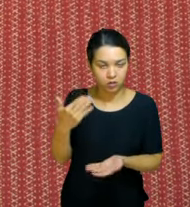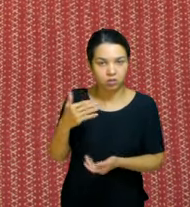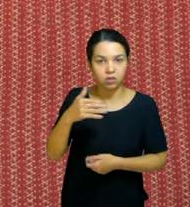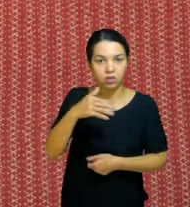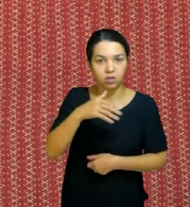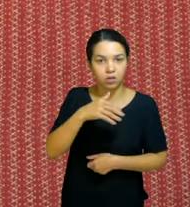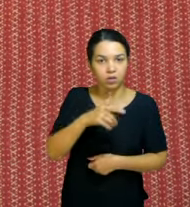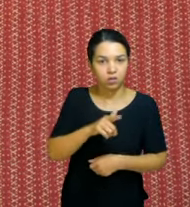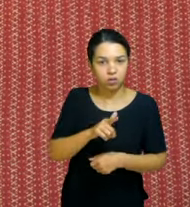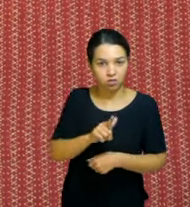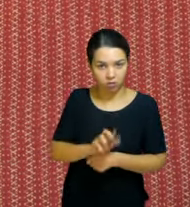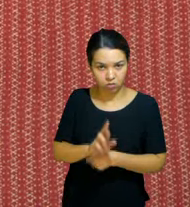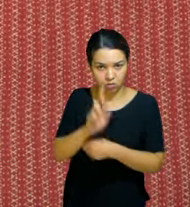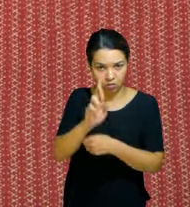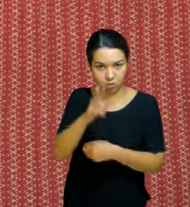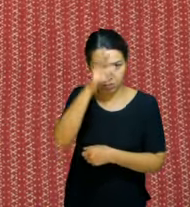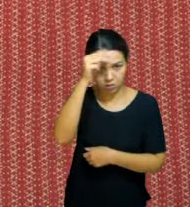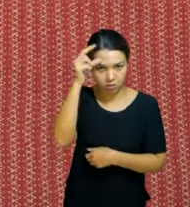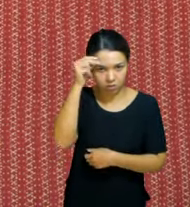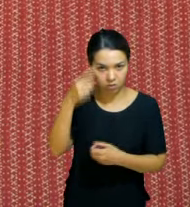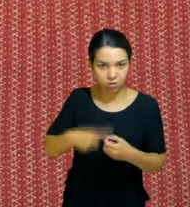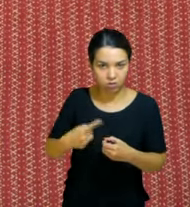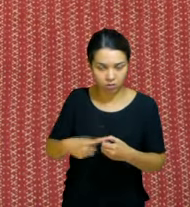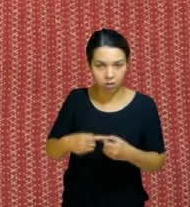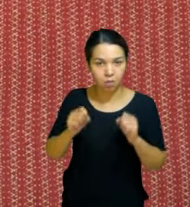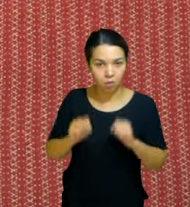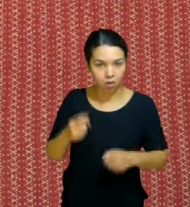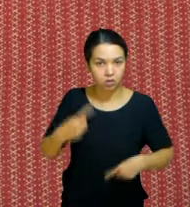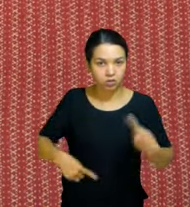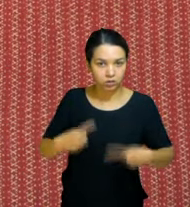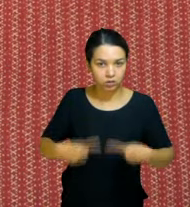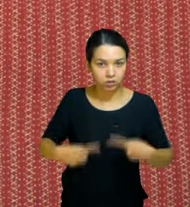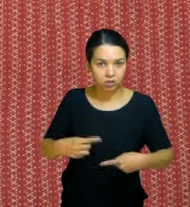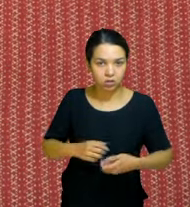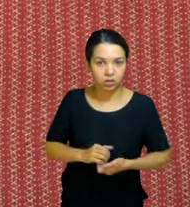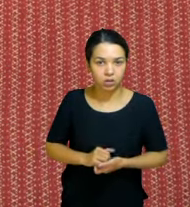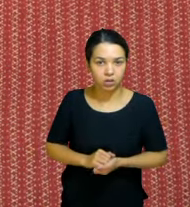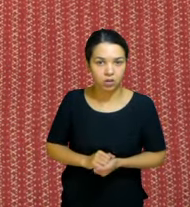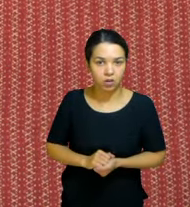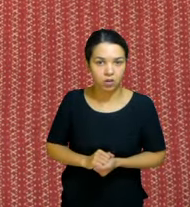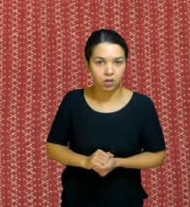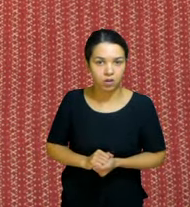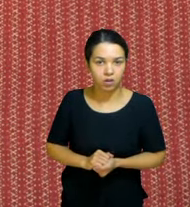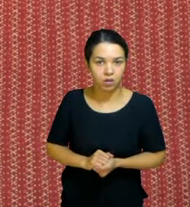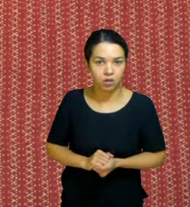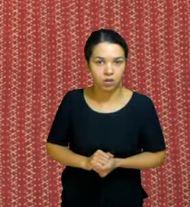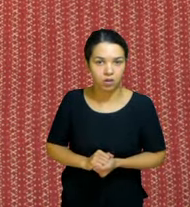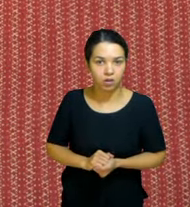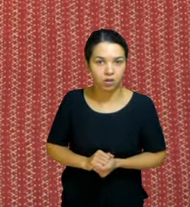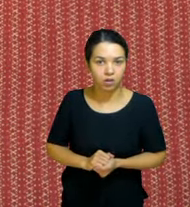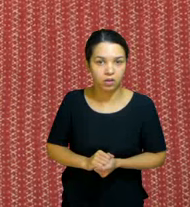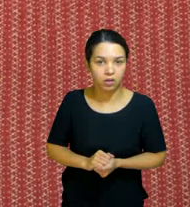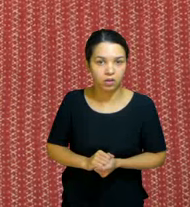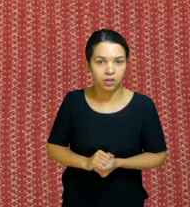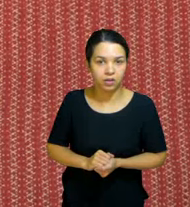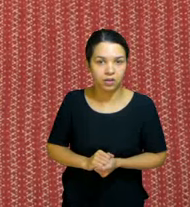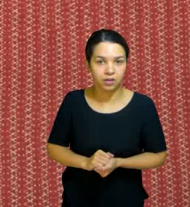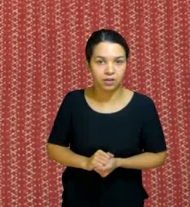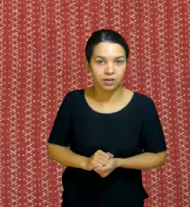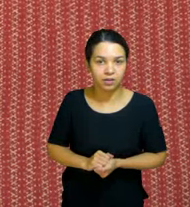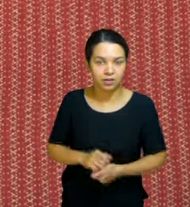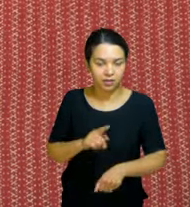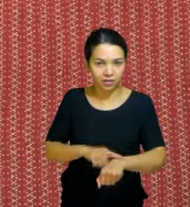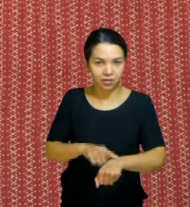Criciúma também. Então posso fazer uma discussão. Certo? O que acontece... Estou adiantando esse relógio